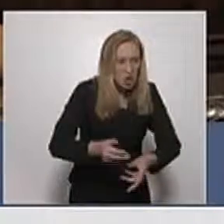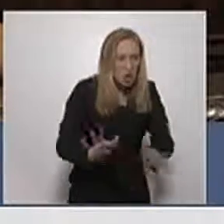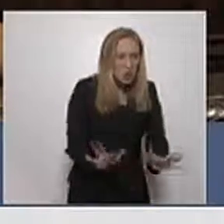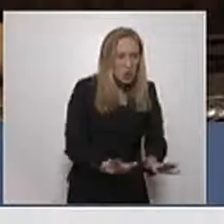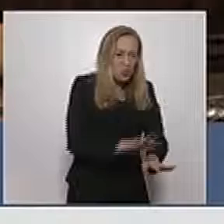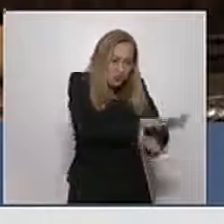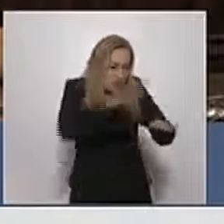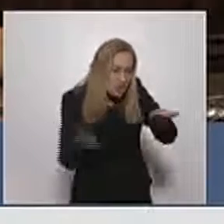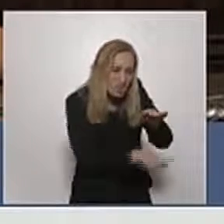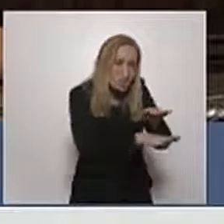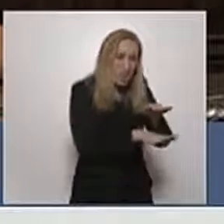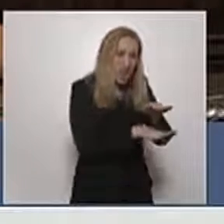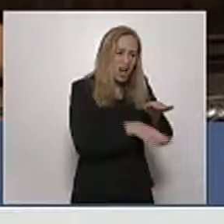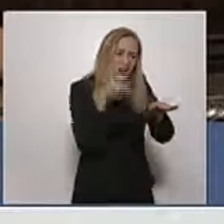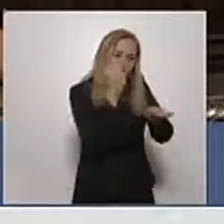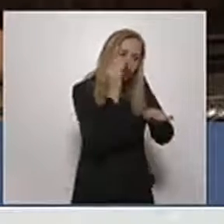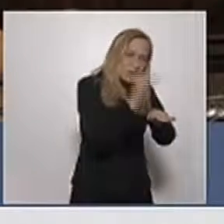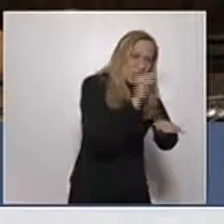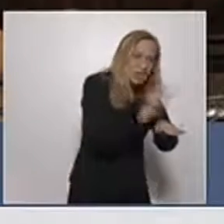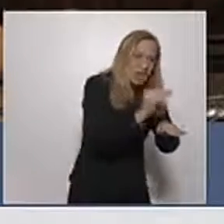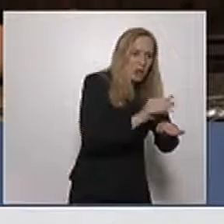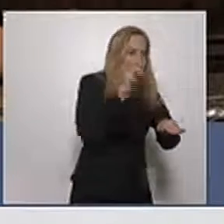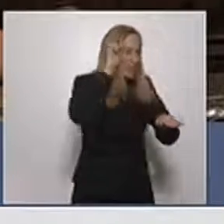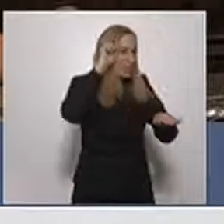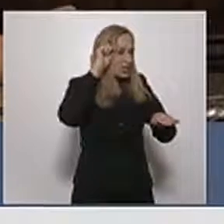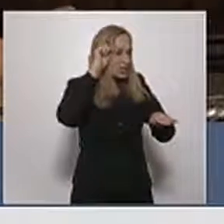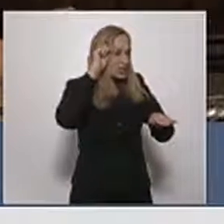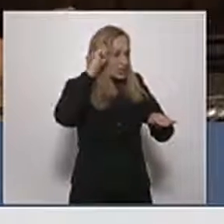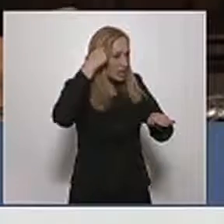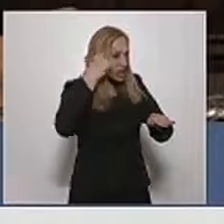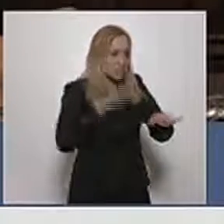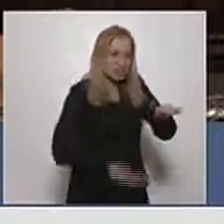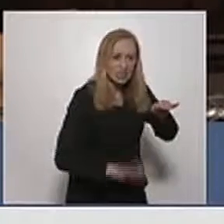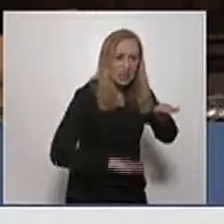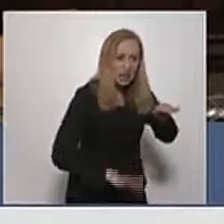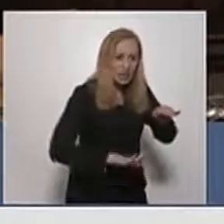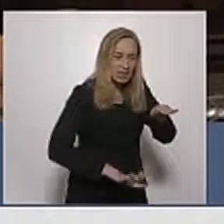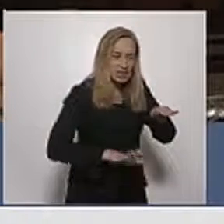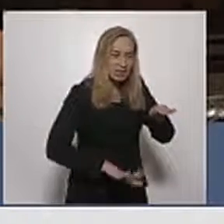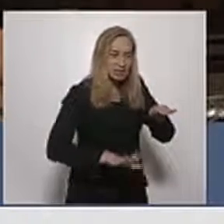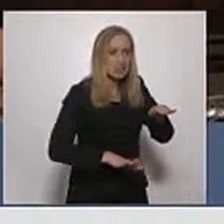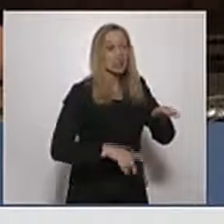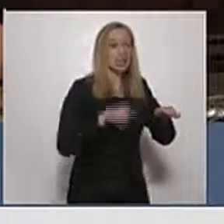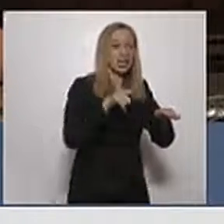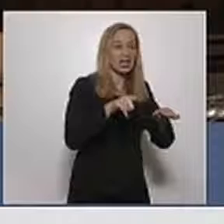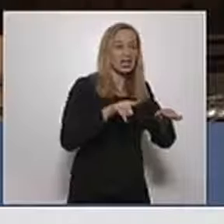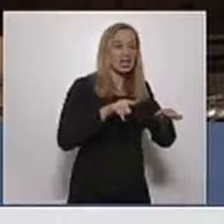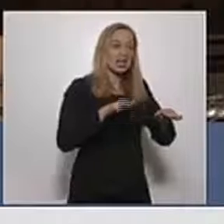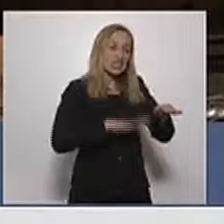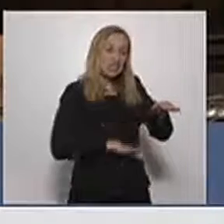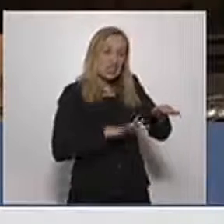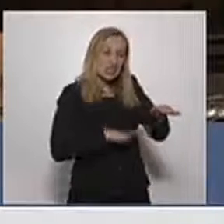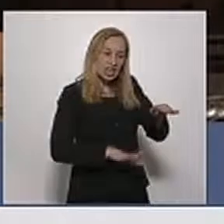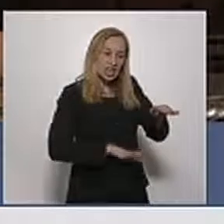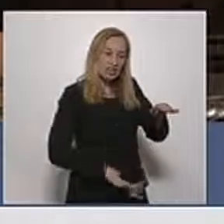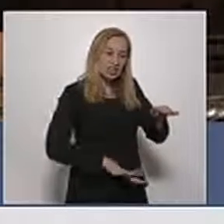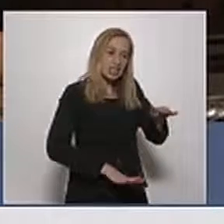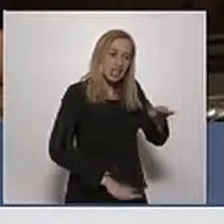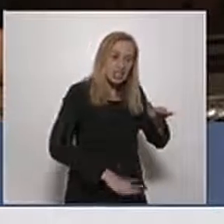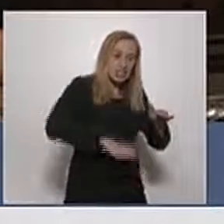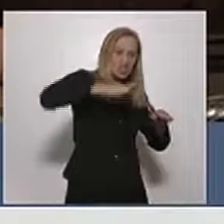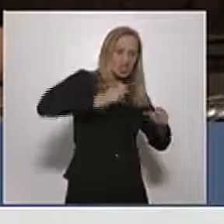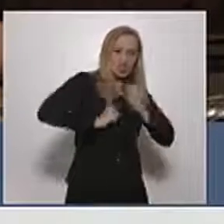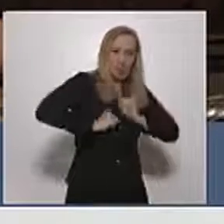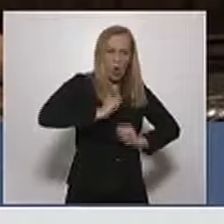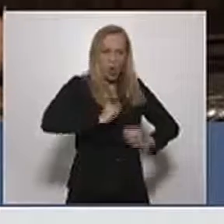humilhar e ridicularizar uma criança negra sistematicamente para que ela cresça com ódio, com revolta do sistema.